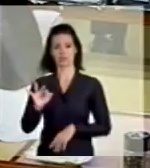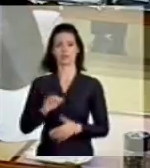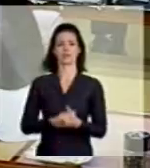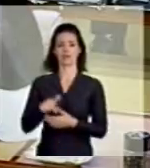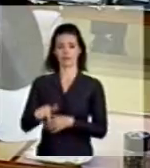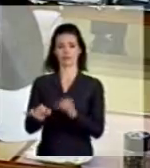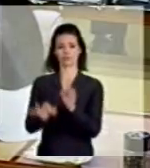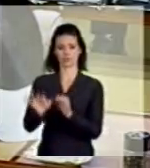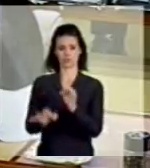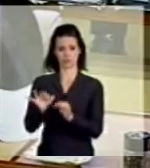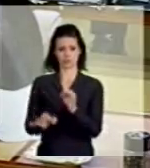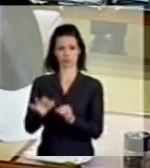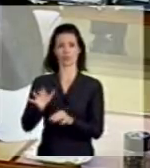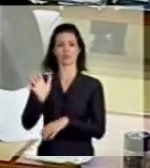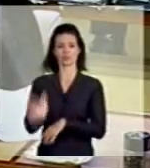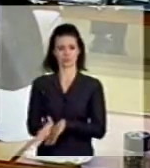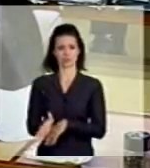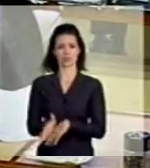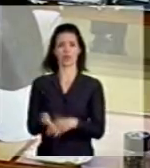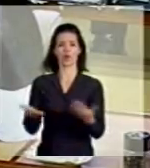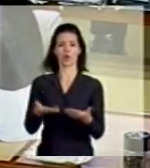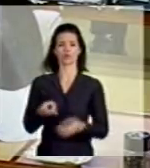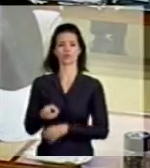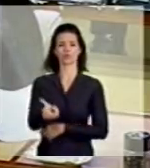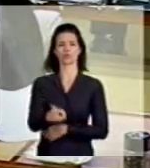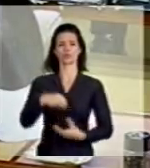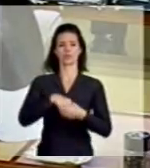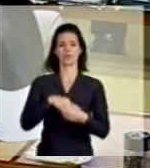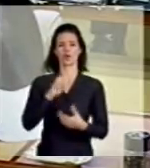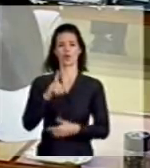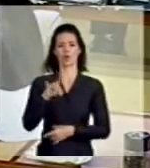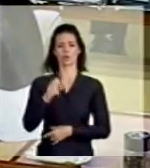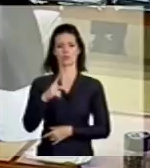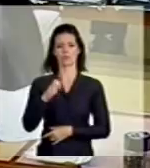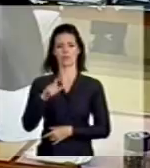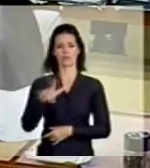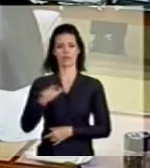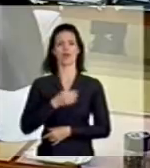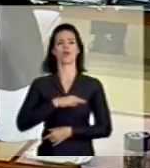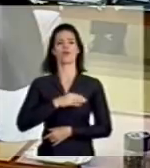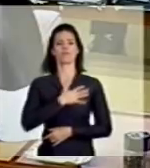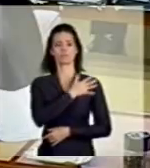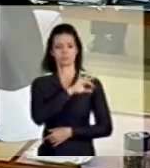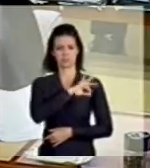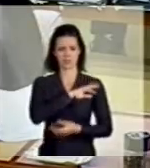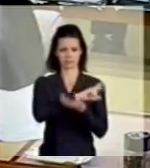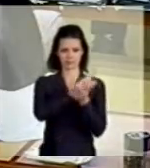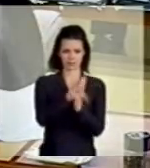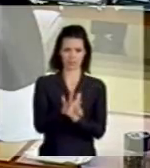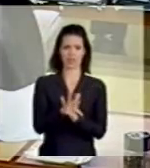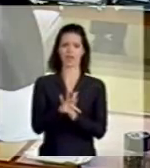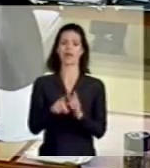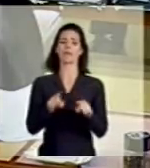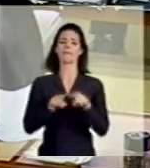ambiente castrense continua tipificada pelo Código Penal Militar, entretanto, expressões discriminatórias forem eliminadas do tipo